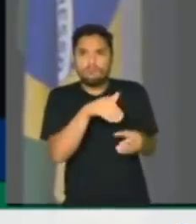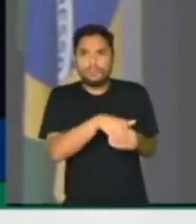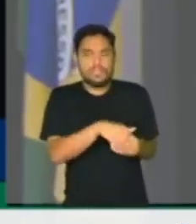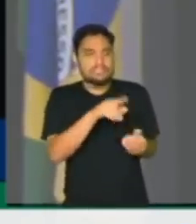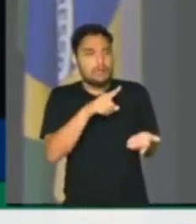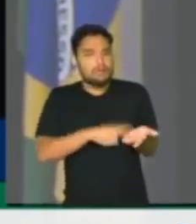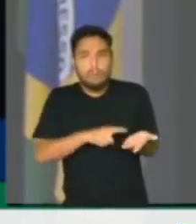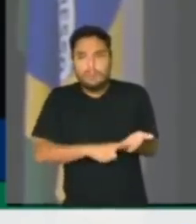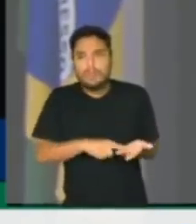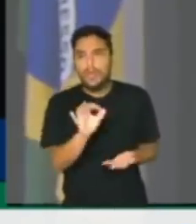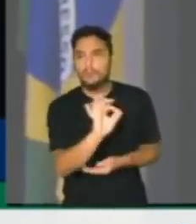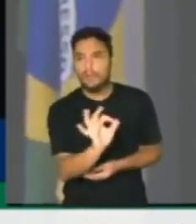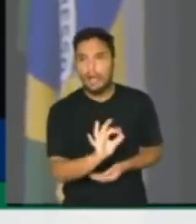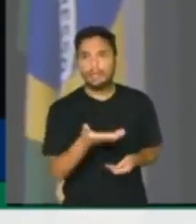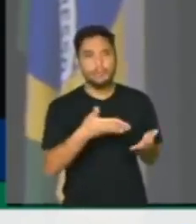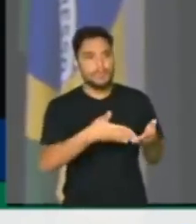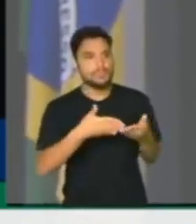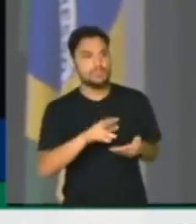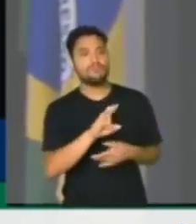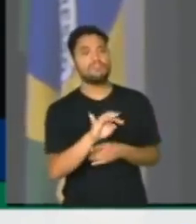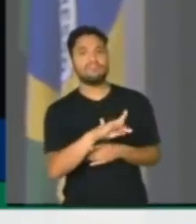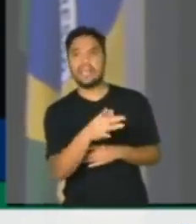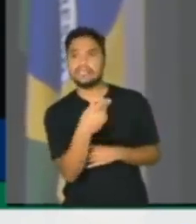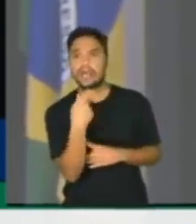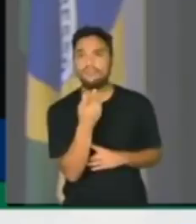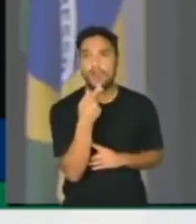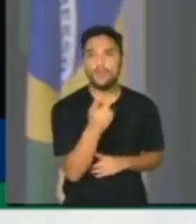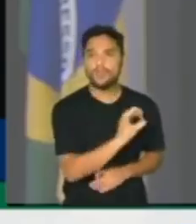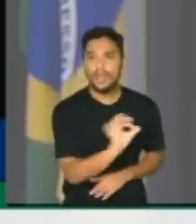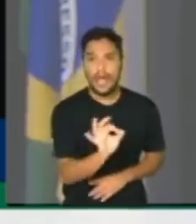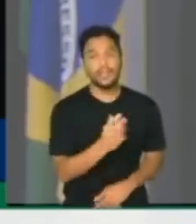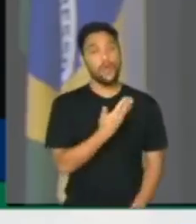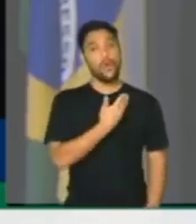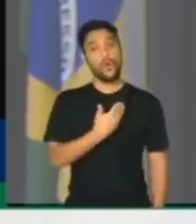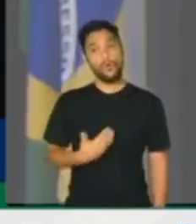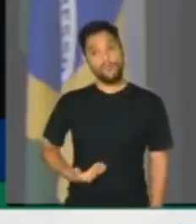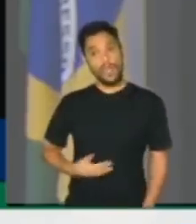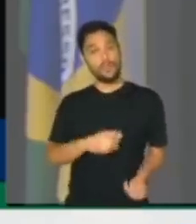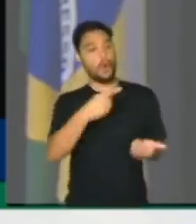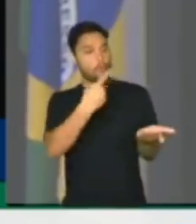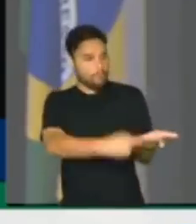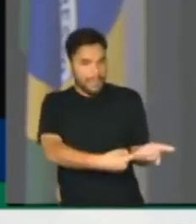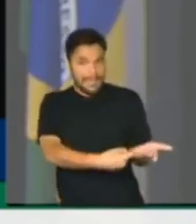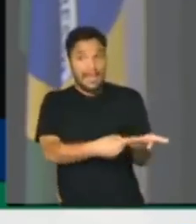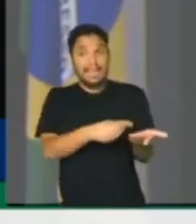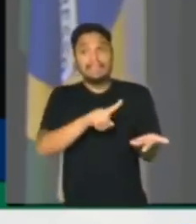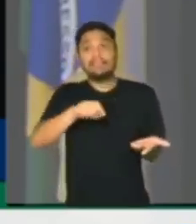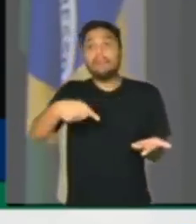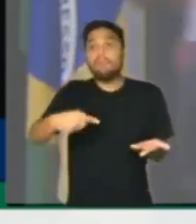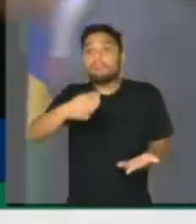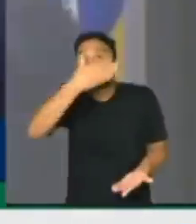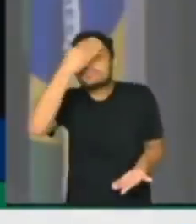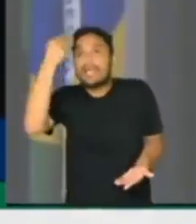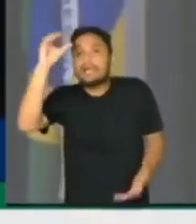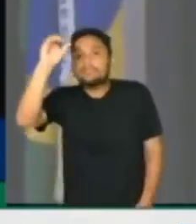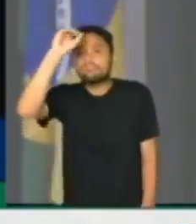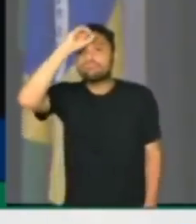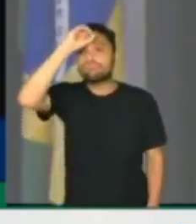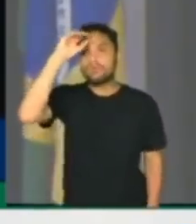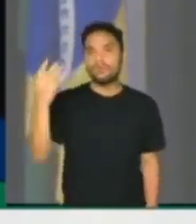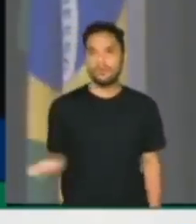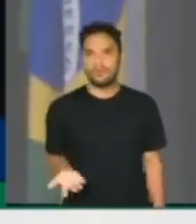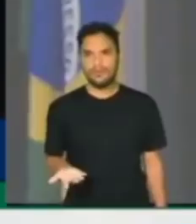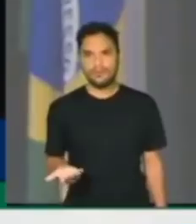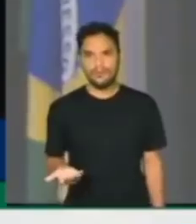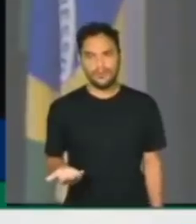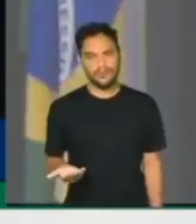pedido de votação nominal não pediu verificação o governo faz acordo depois diz que não sabe de absolutamente nada